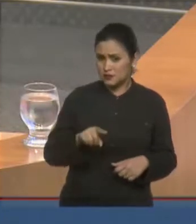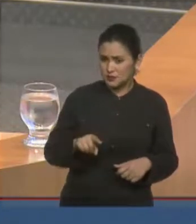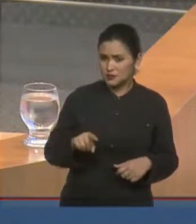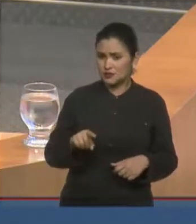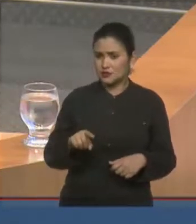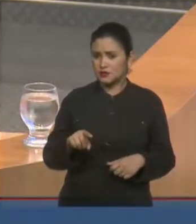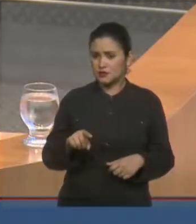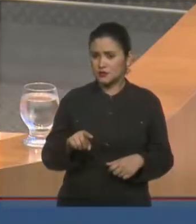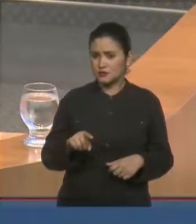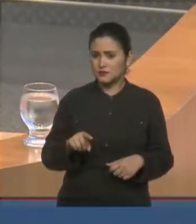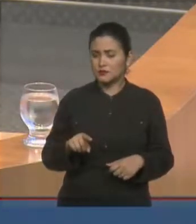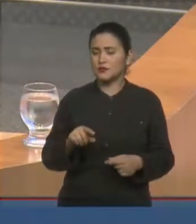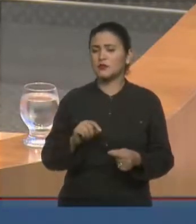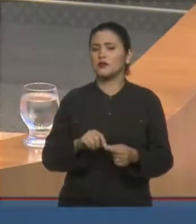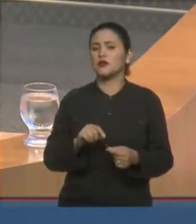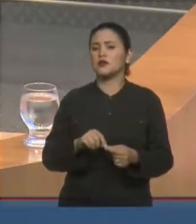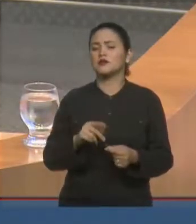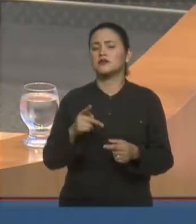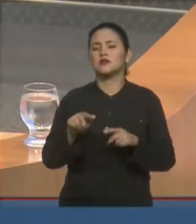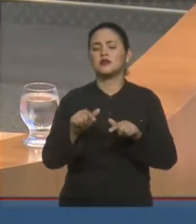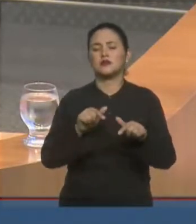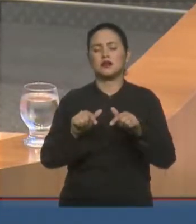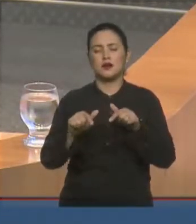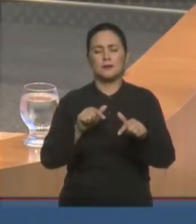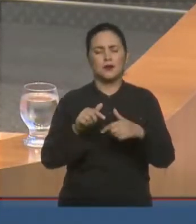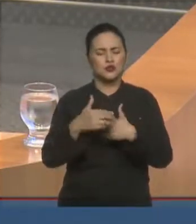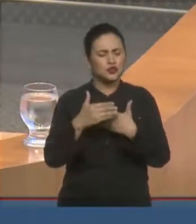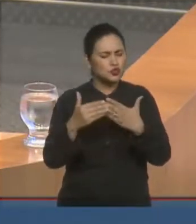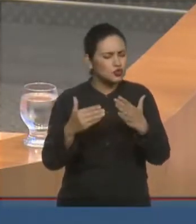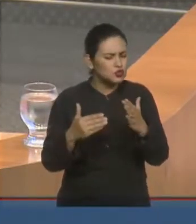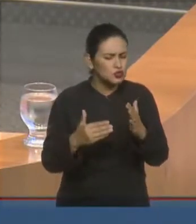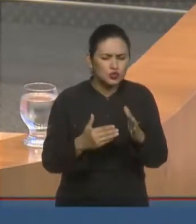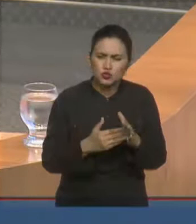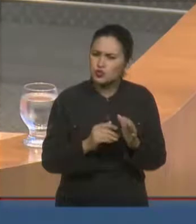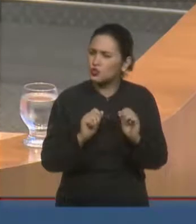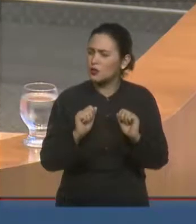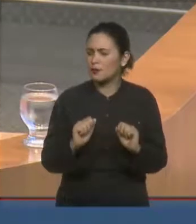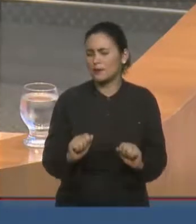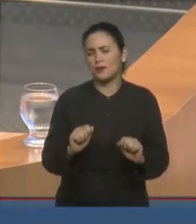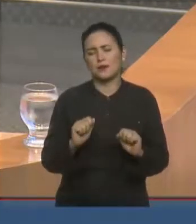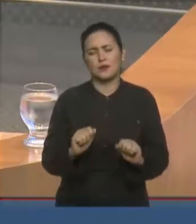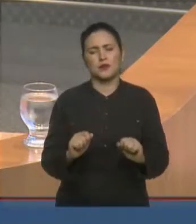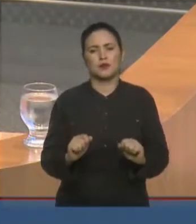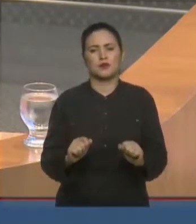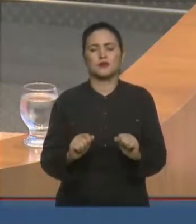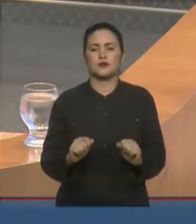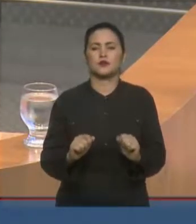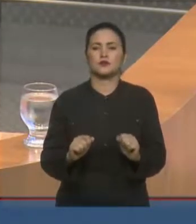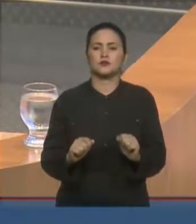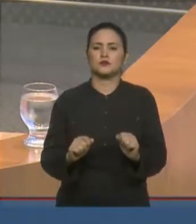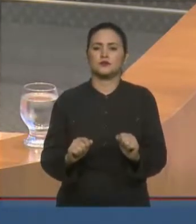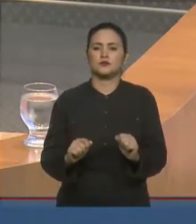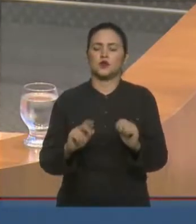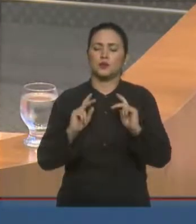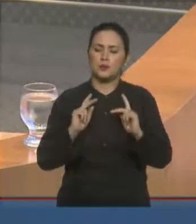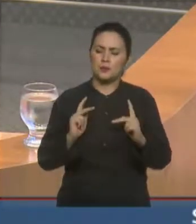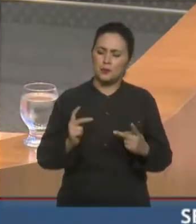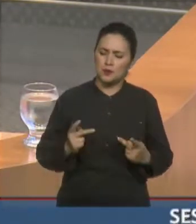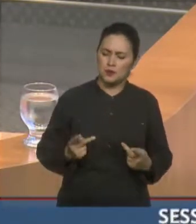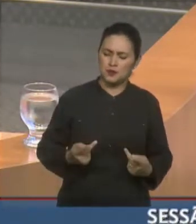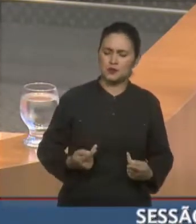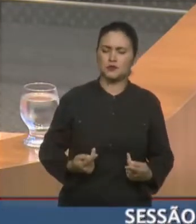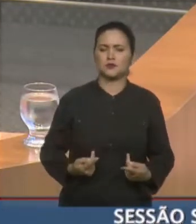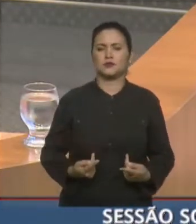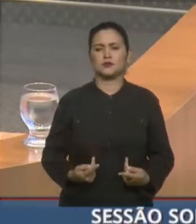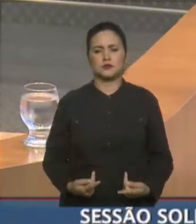núcleo, estão fazendo tudo o que lhes é possível para dar um atendimento mais humanizado possível para quem chega